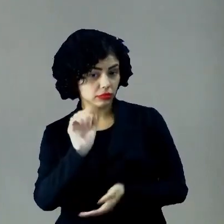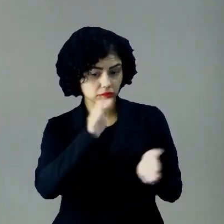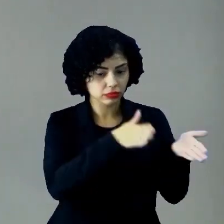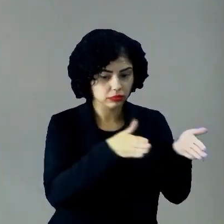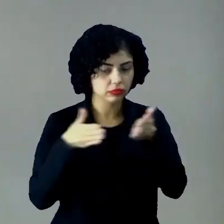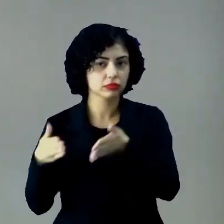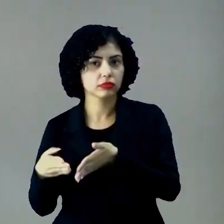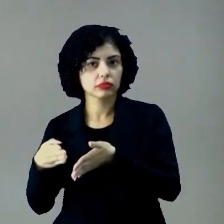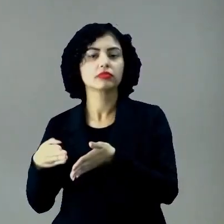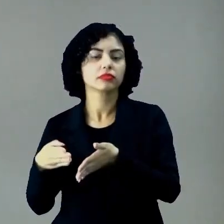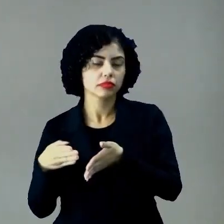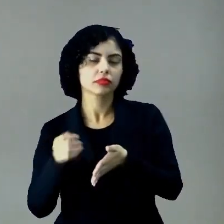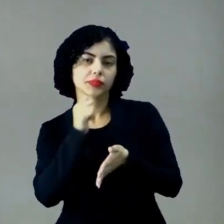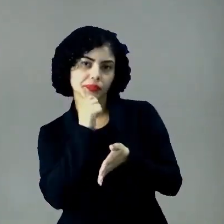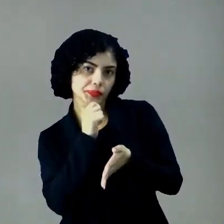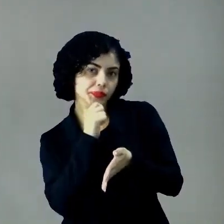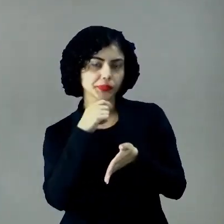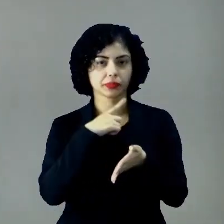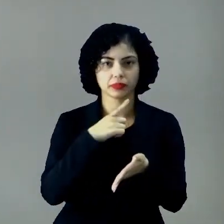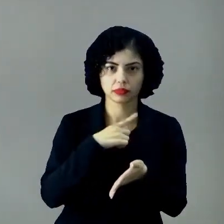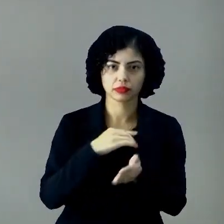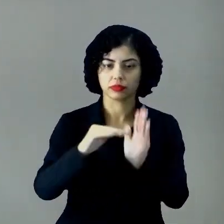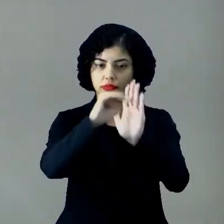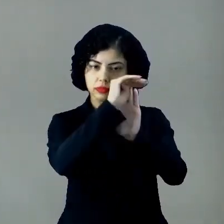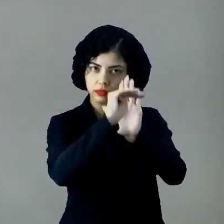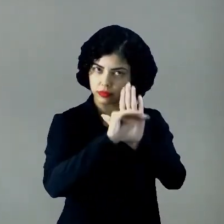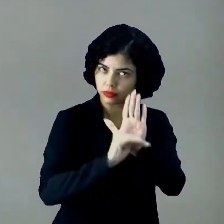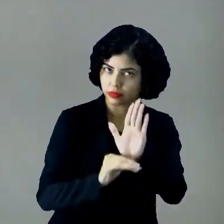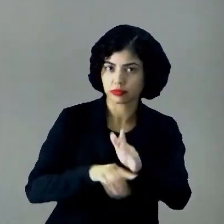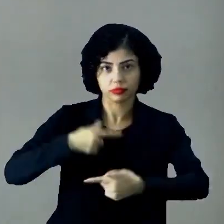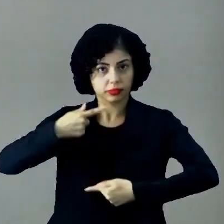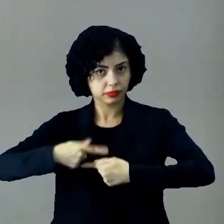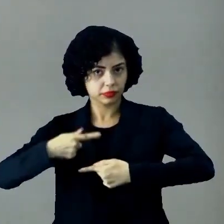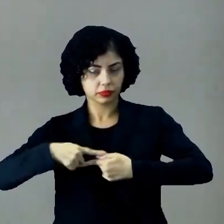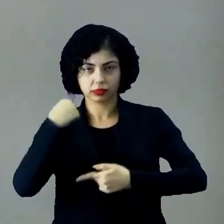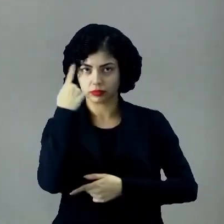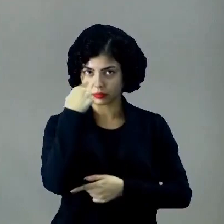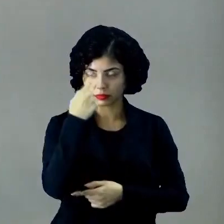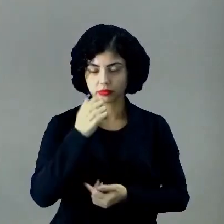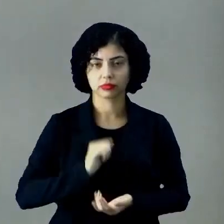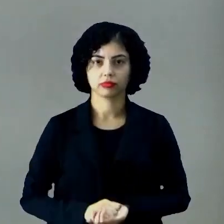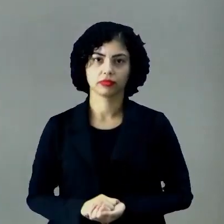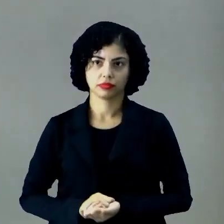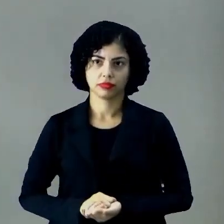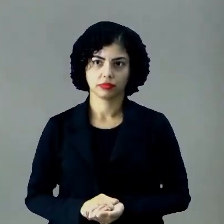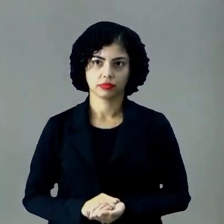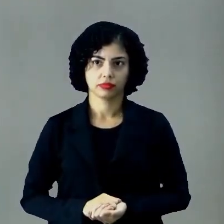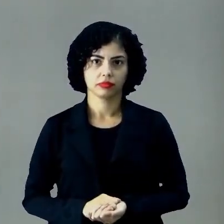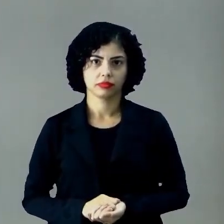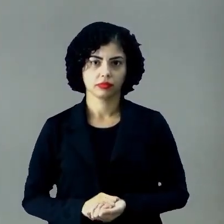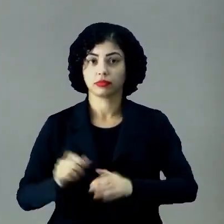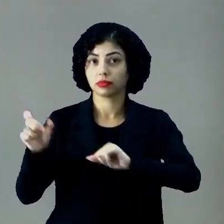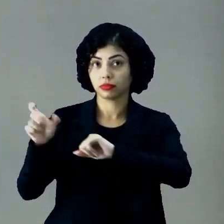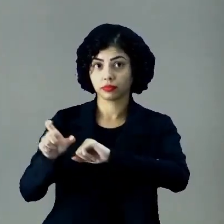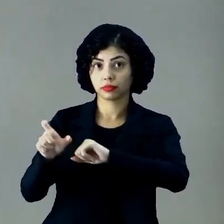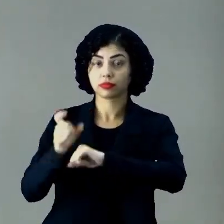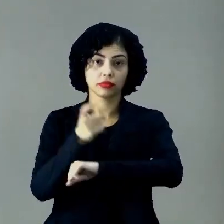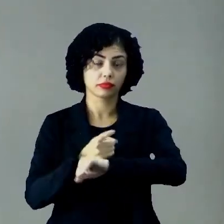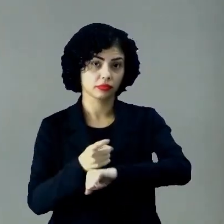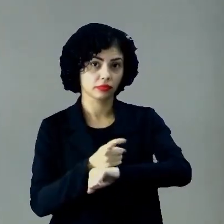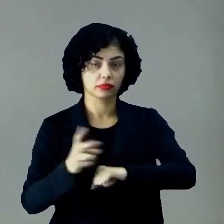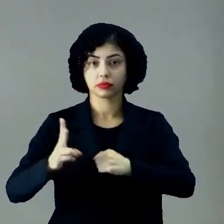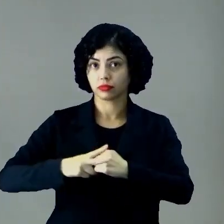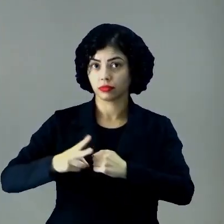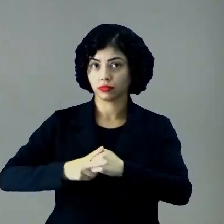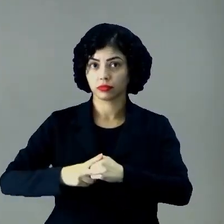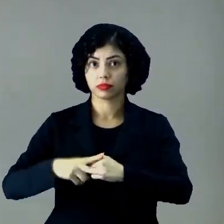aquela parte morfológica né que são as classes gramaticais aí da língua espanhola aquela questão de sustativa derretida